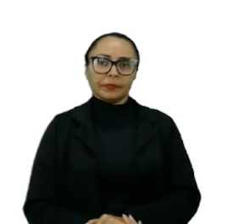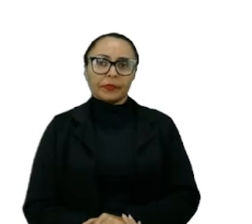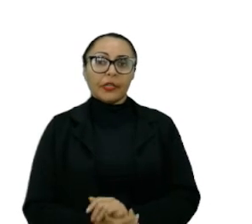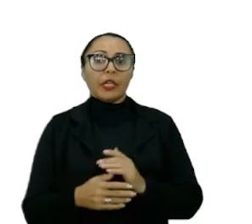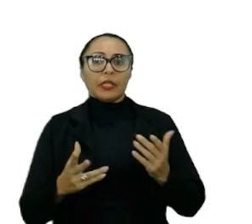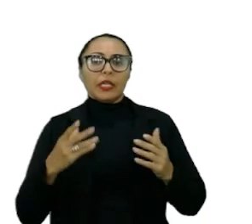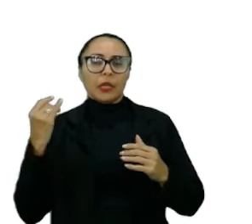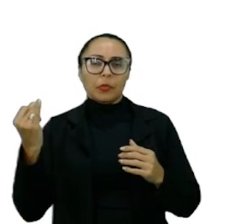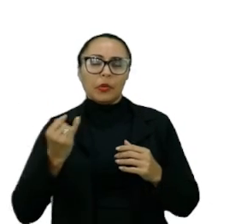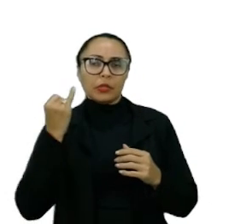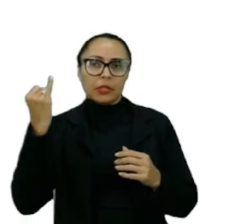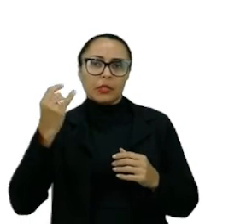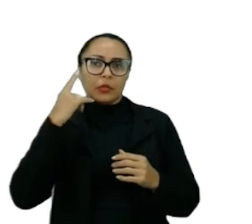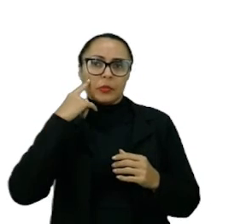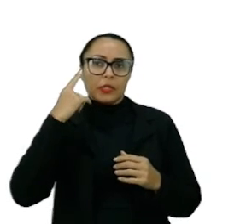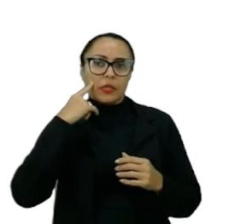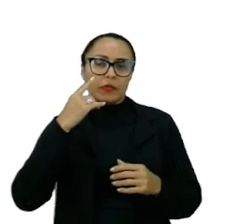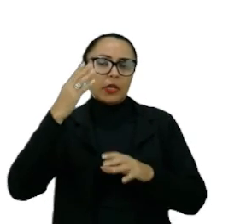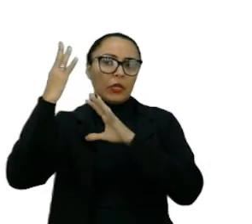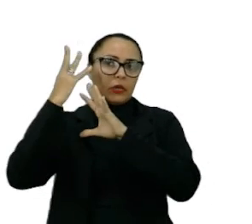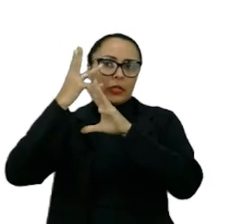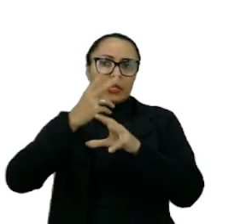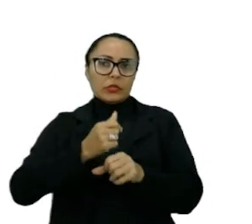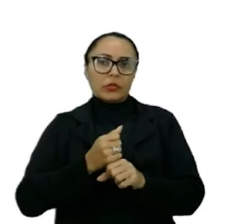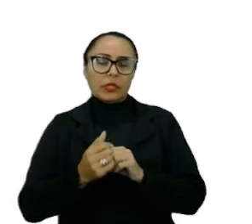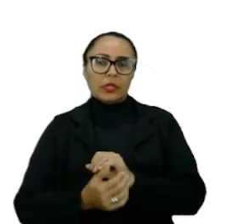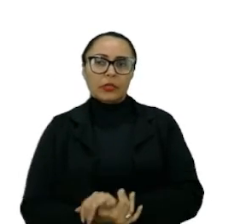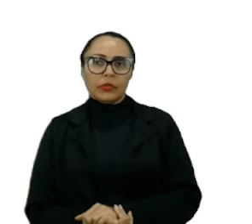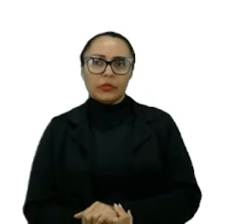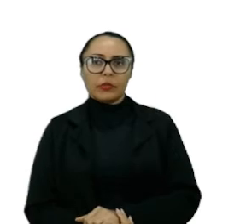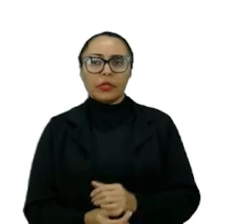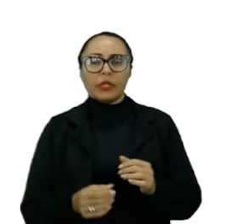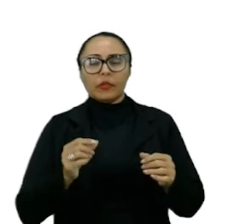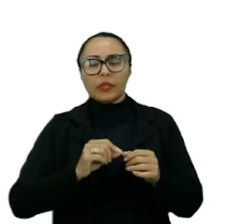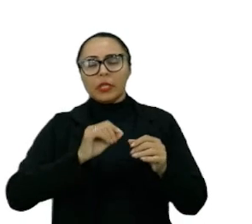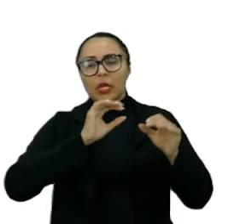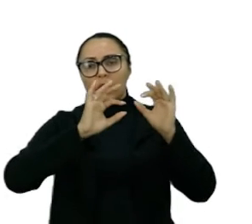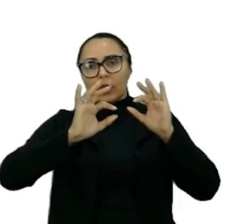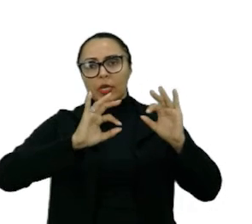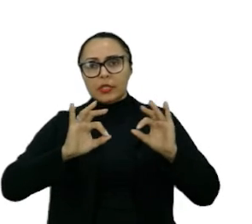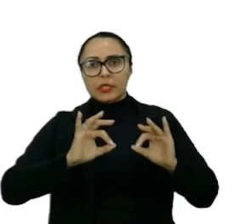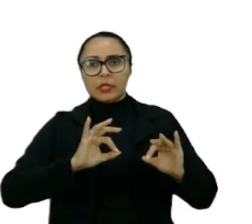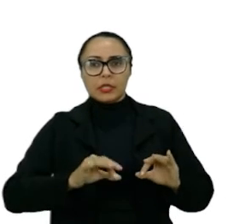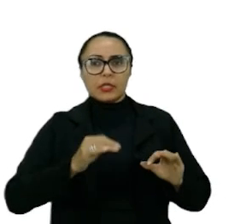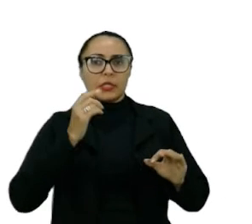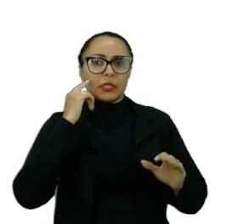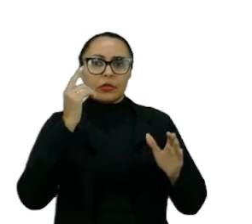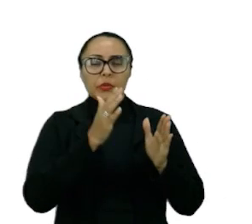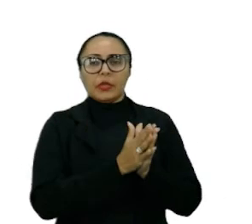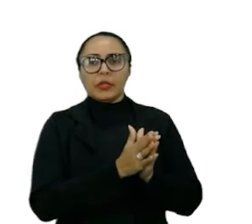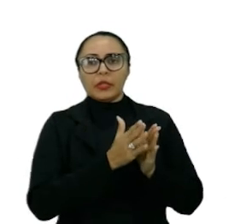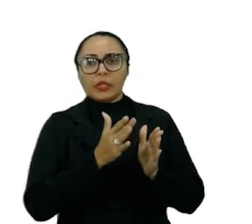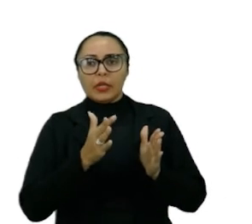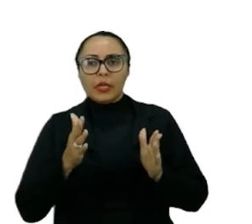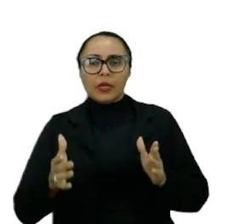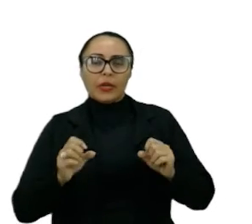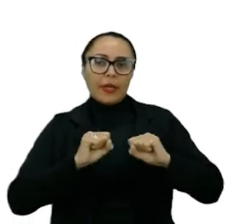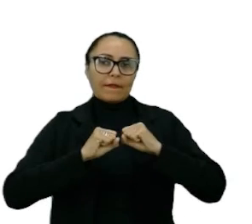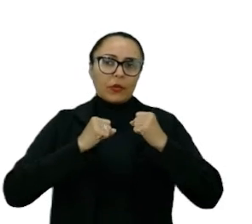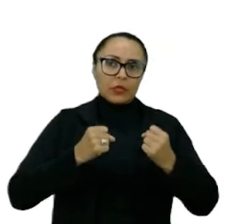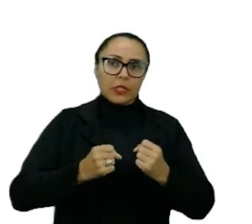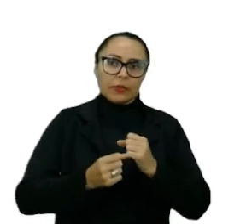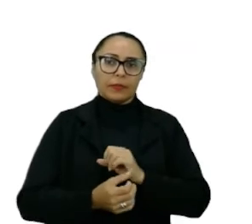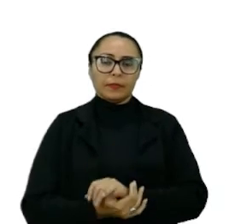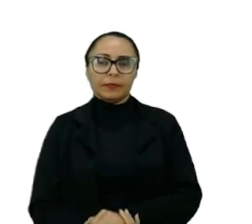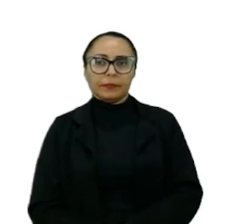observar os resultados e fazer as correções dos desvios ou reforçar a ação.